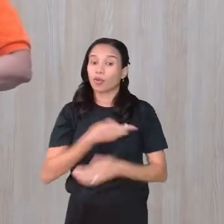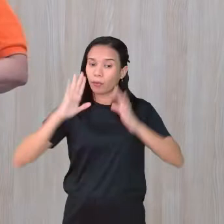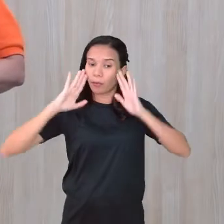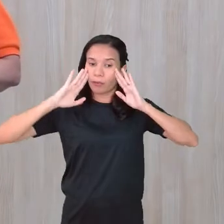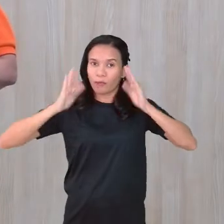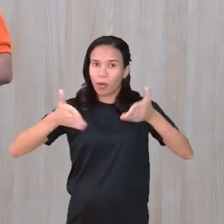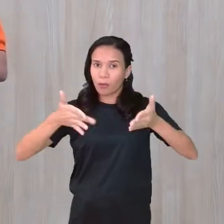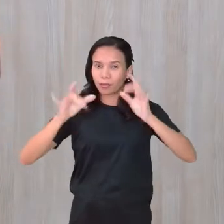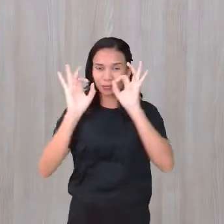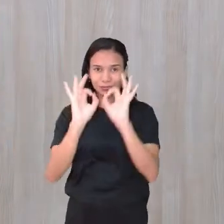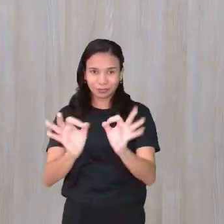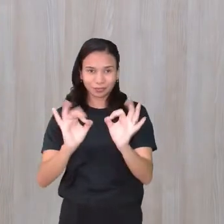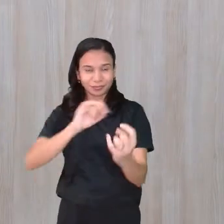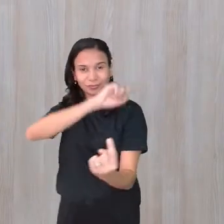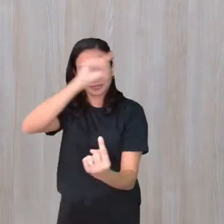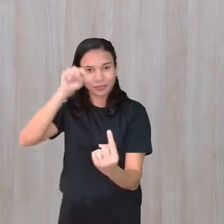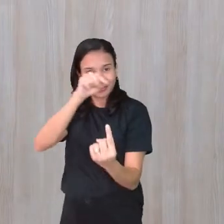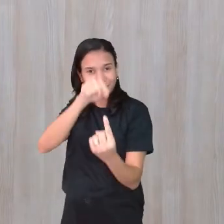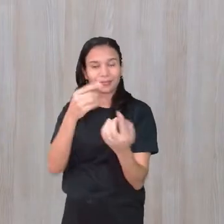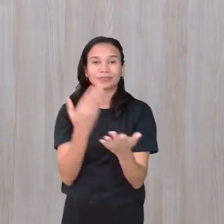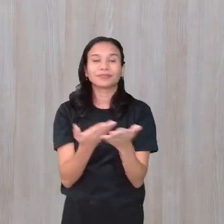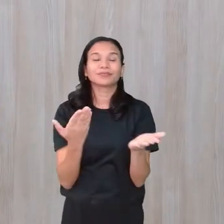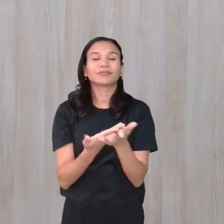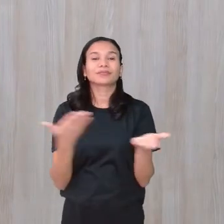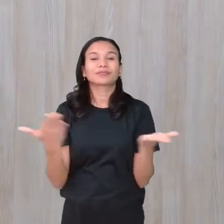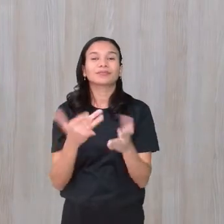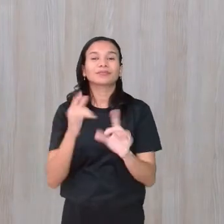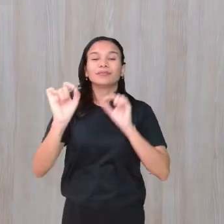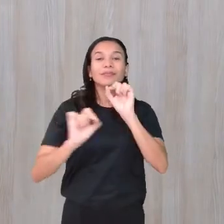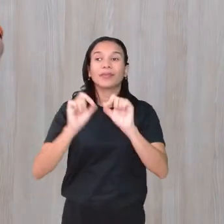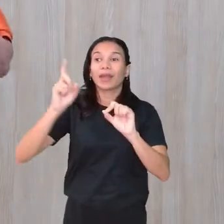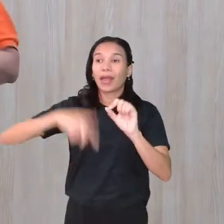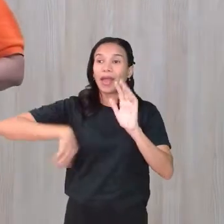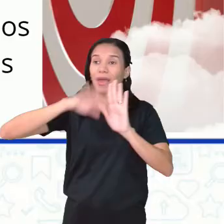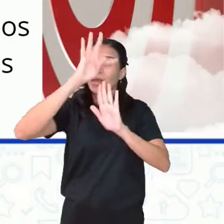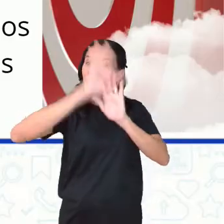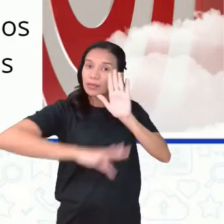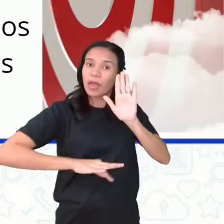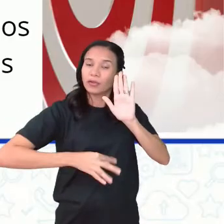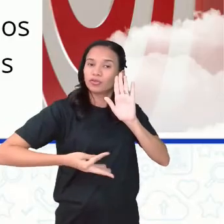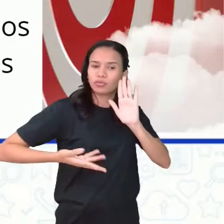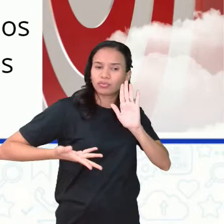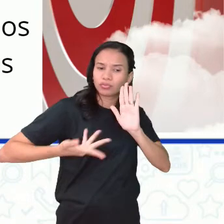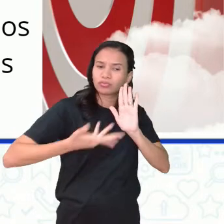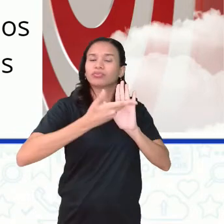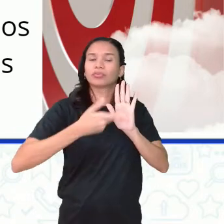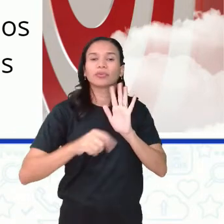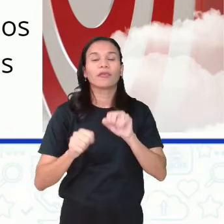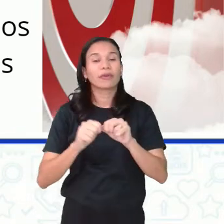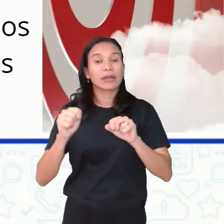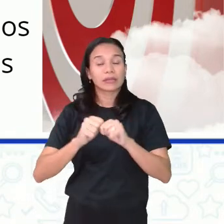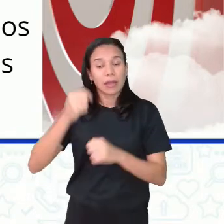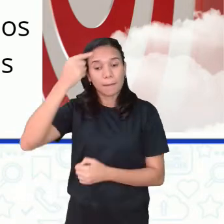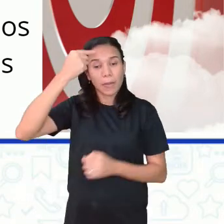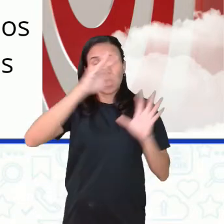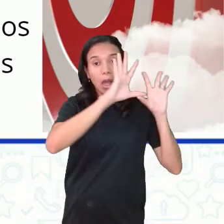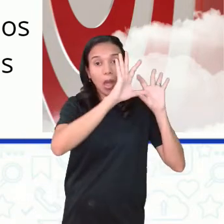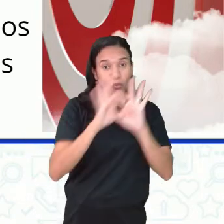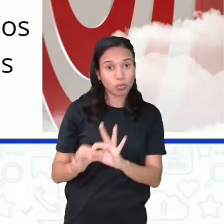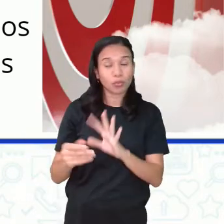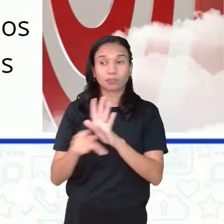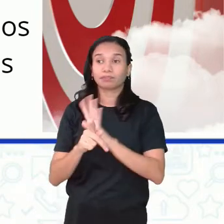foco, né? E o objetivo da nossa aula de hoje é produzir textos, considerando os contextos